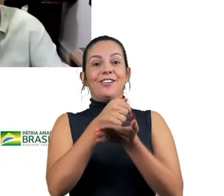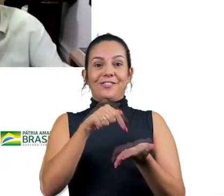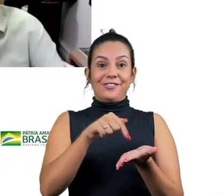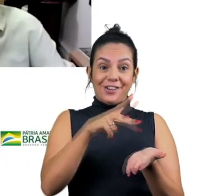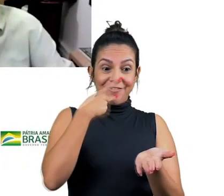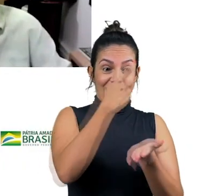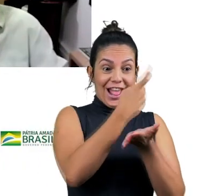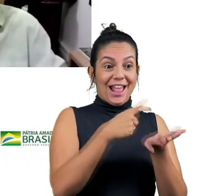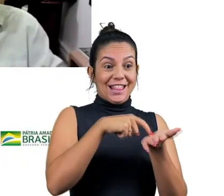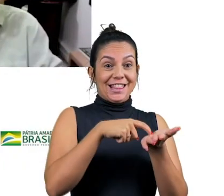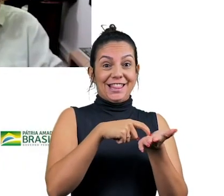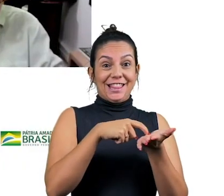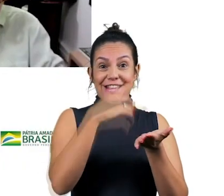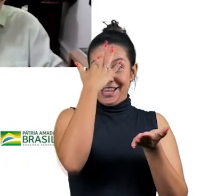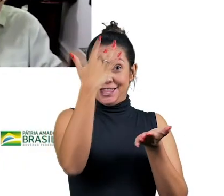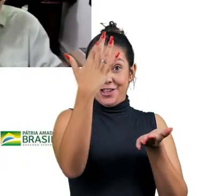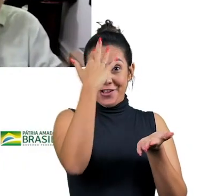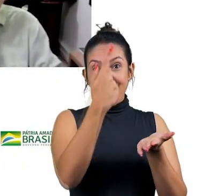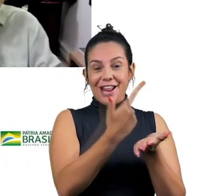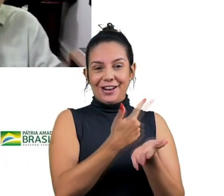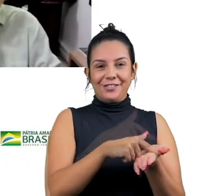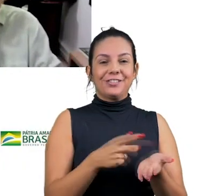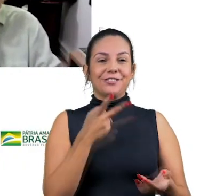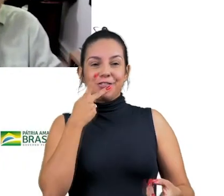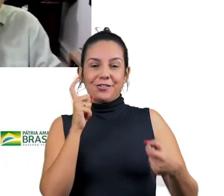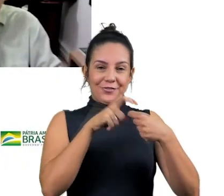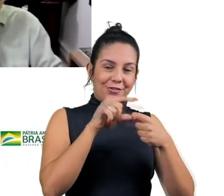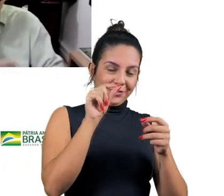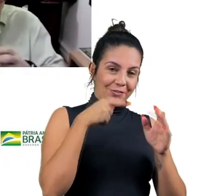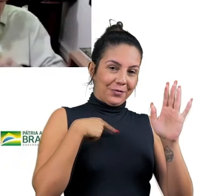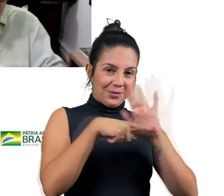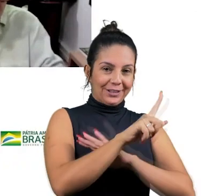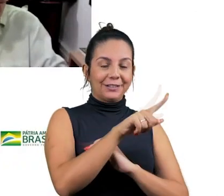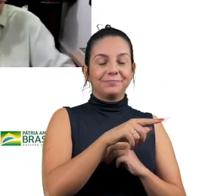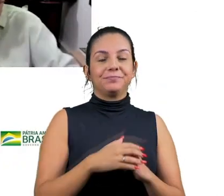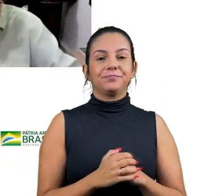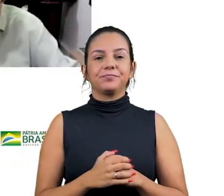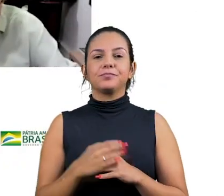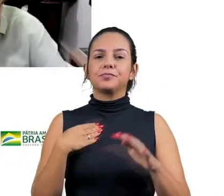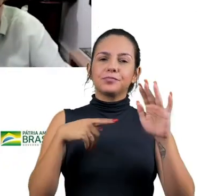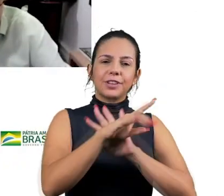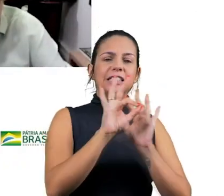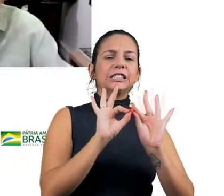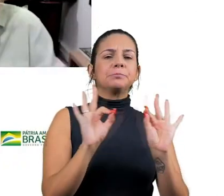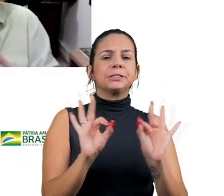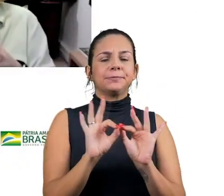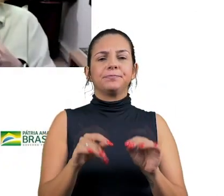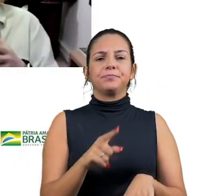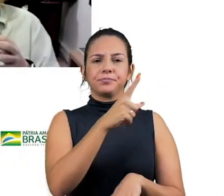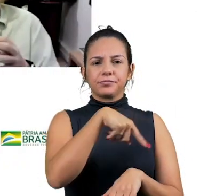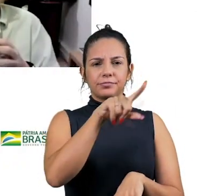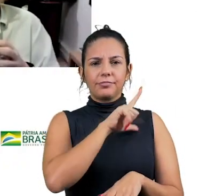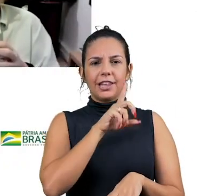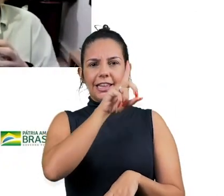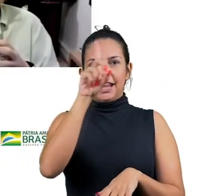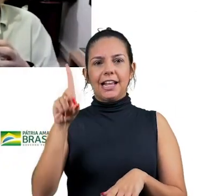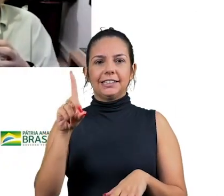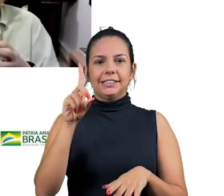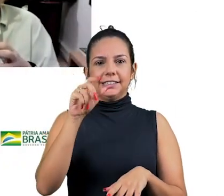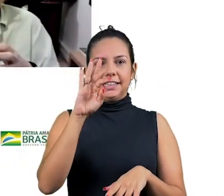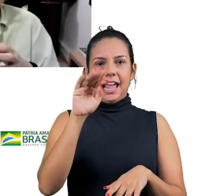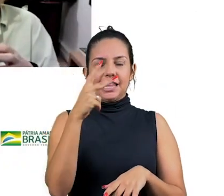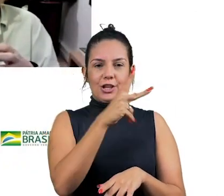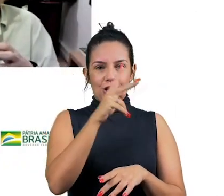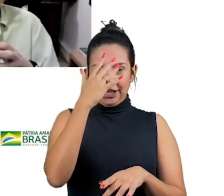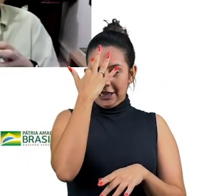da sua ousadia pela realidade. Vamos dar uma voltadinha aí? Pergunta muito simples. Isso tem data? A